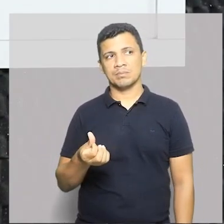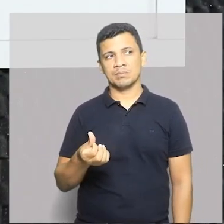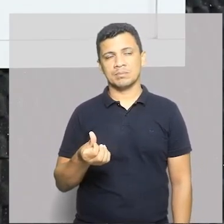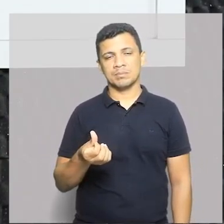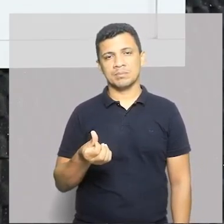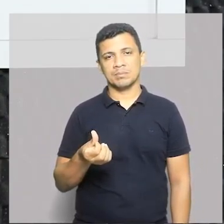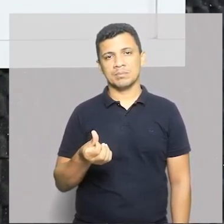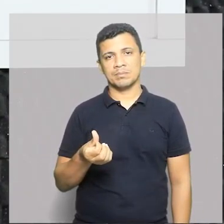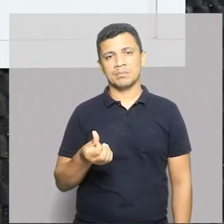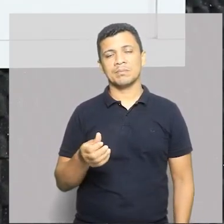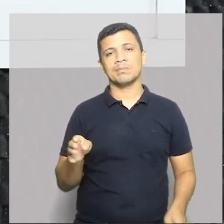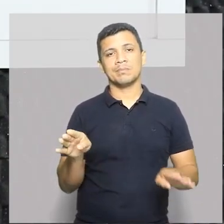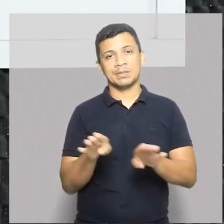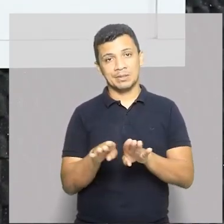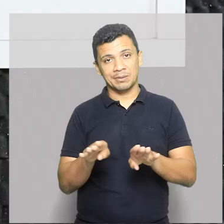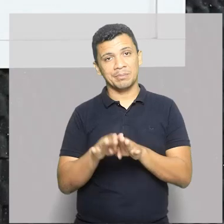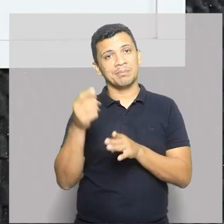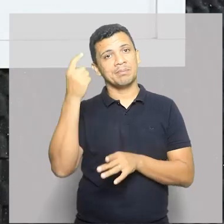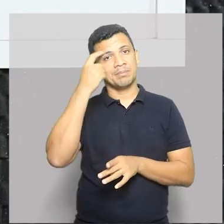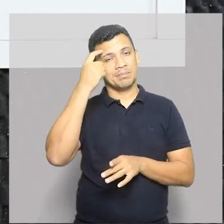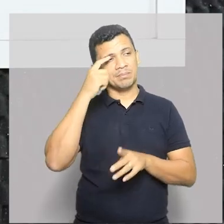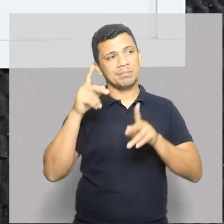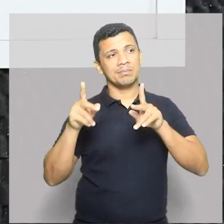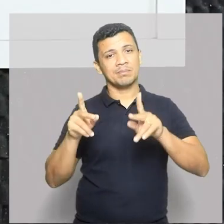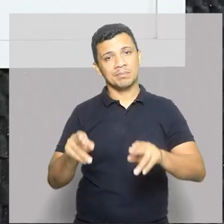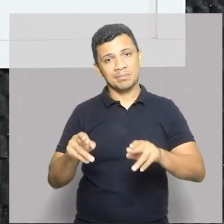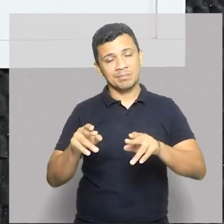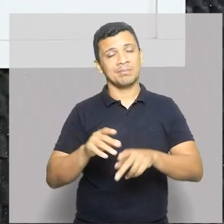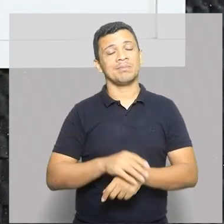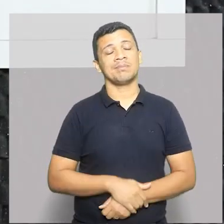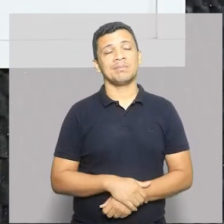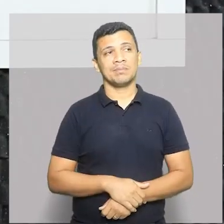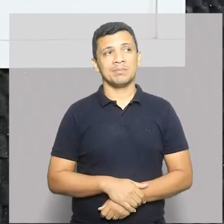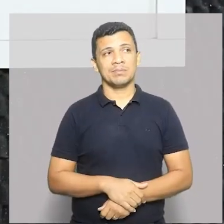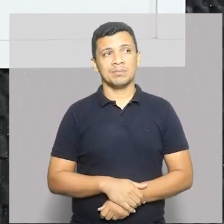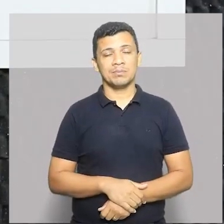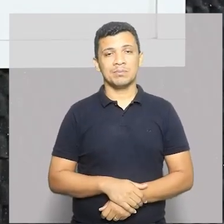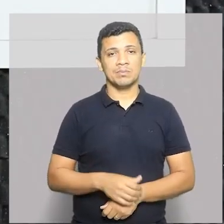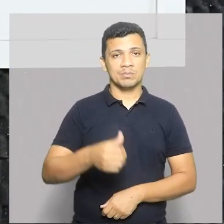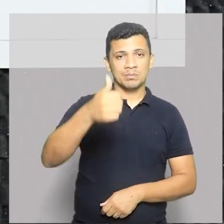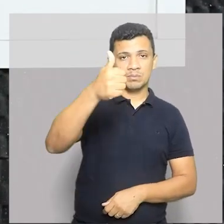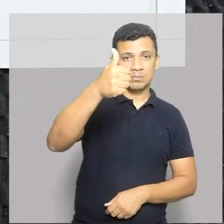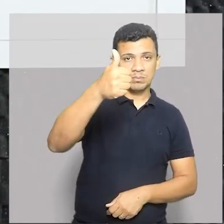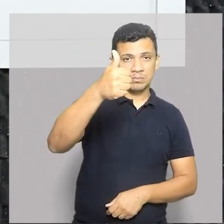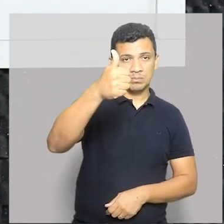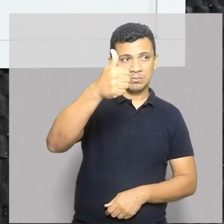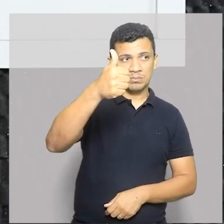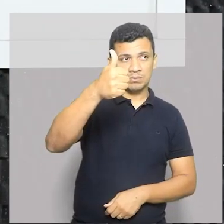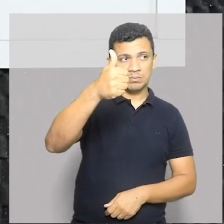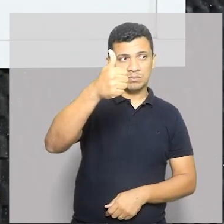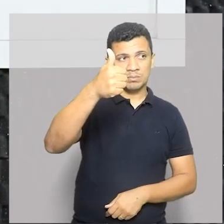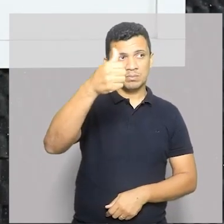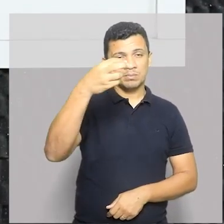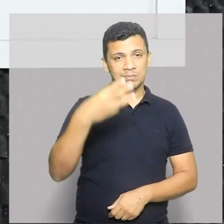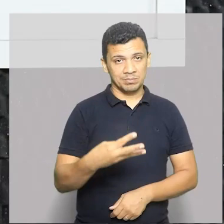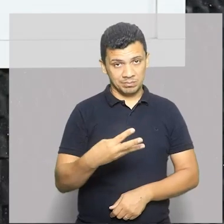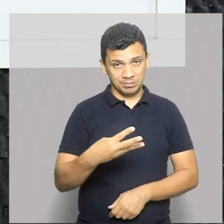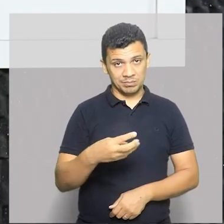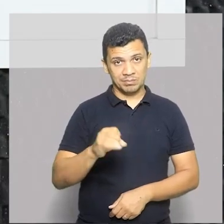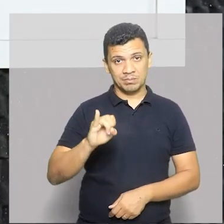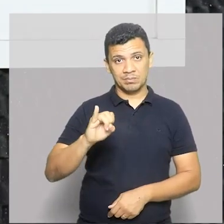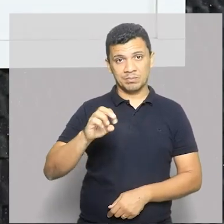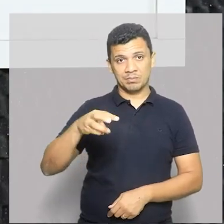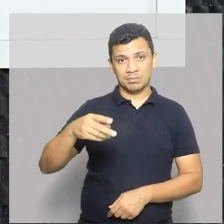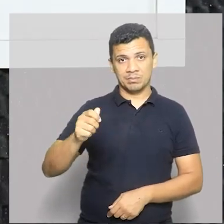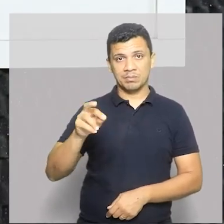seja, mesma linha de raciocínio, vai. Quando o meu expoente é um número ímpar, é um